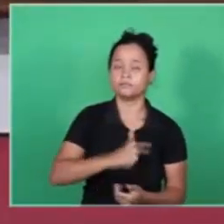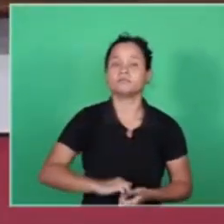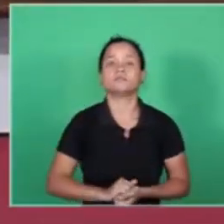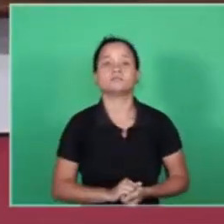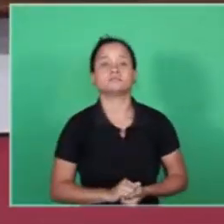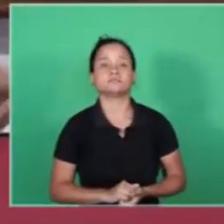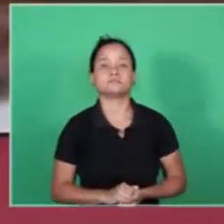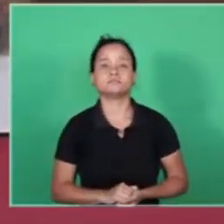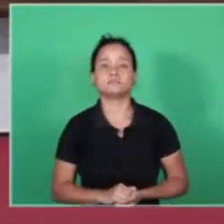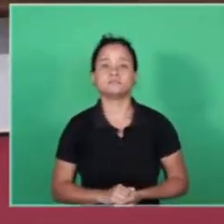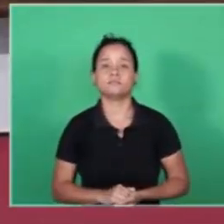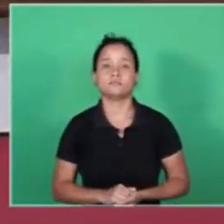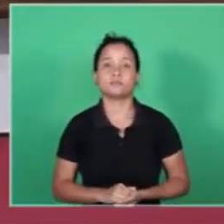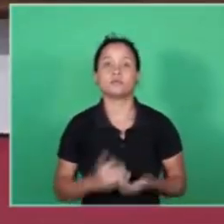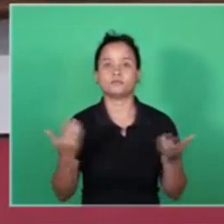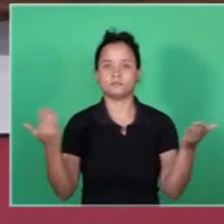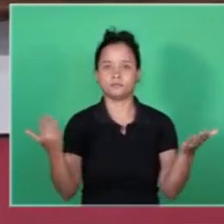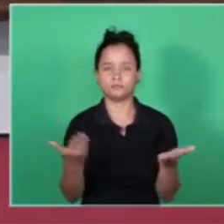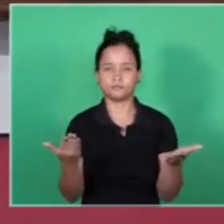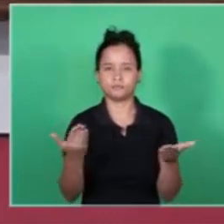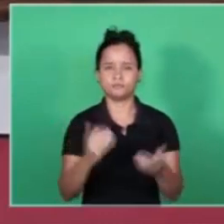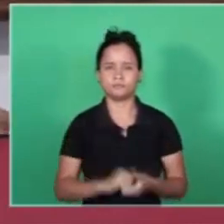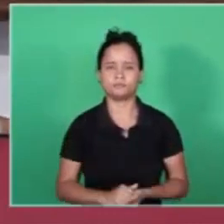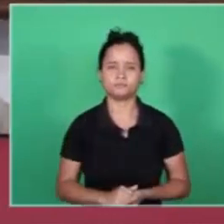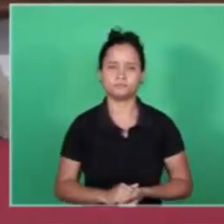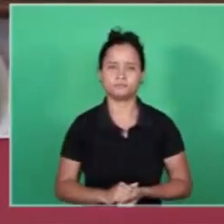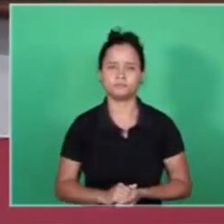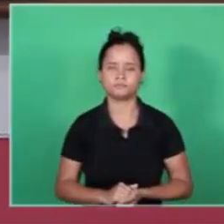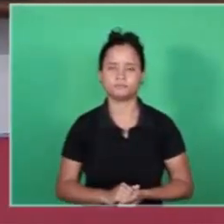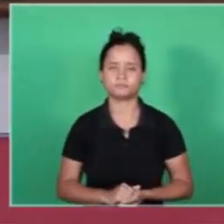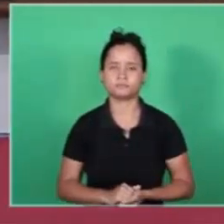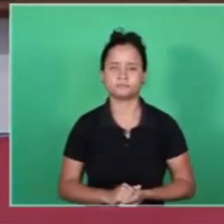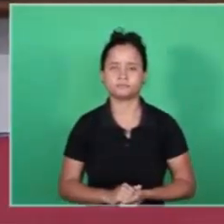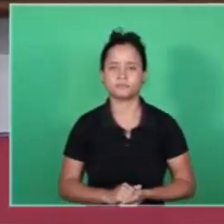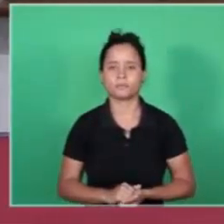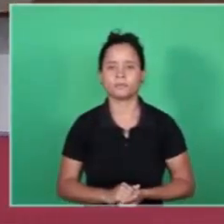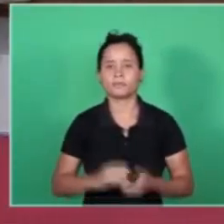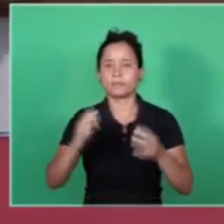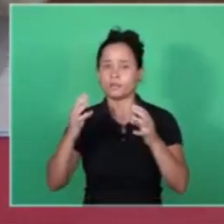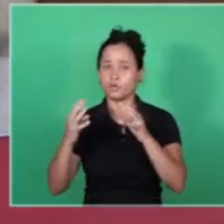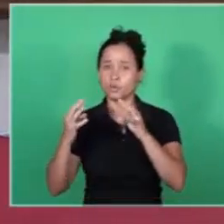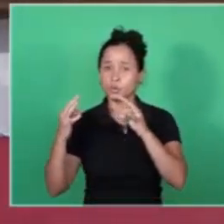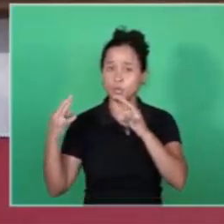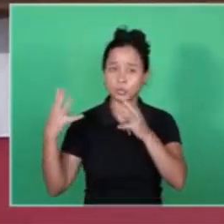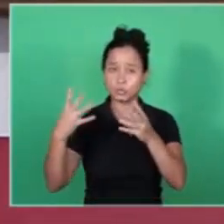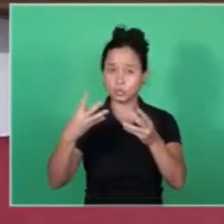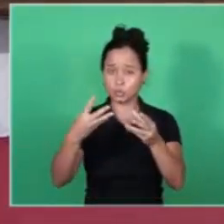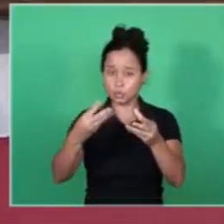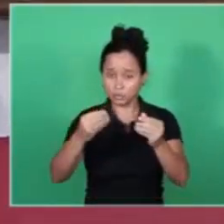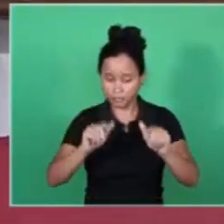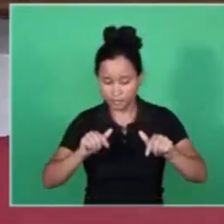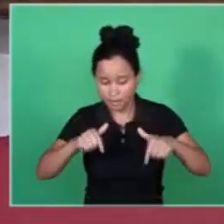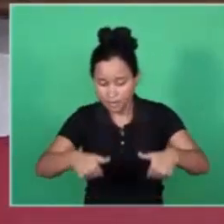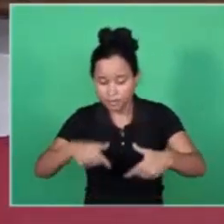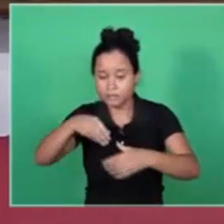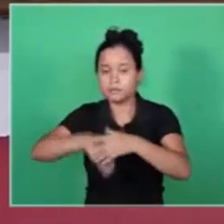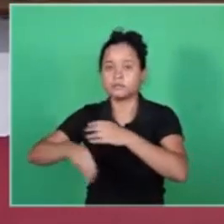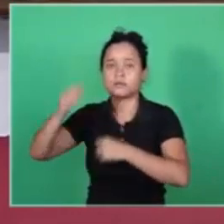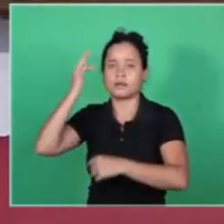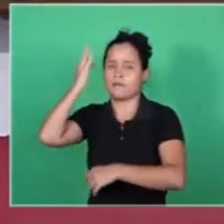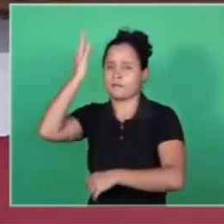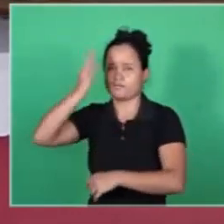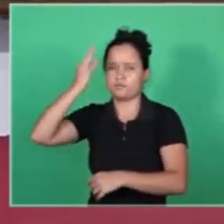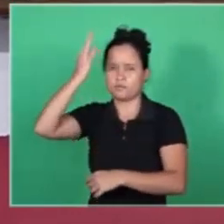lá. Então, isto aqui, tudo que você faz em filosofia, você põe a sua